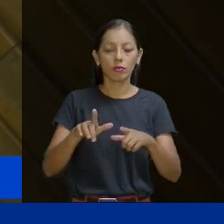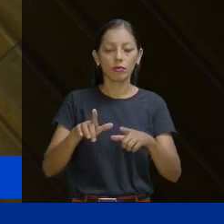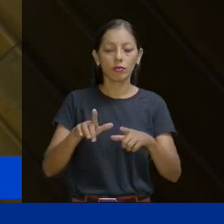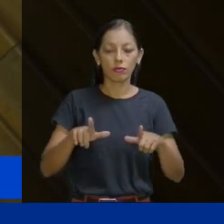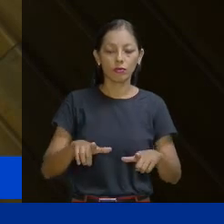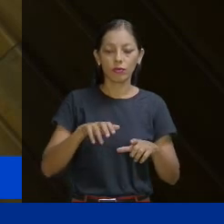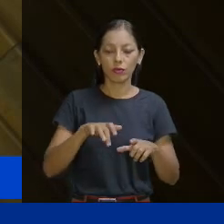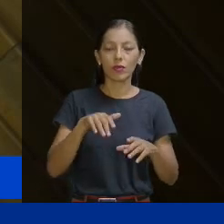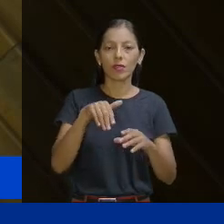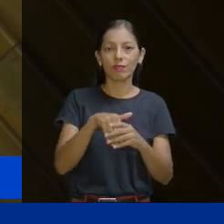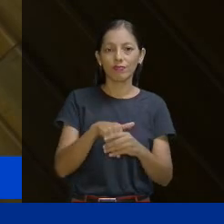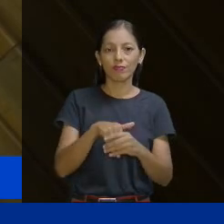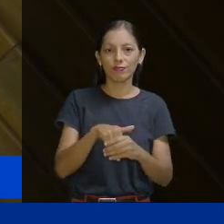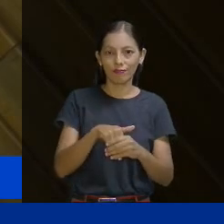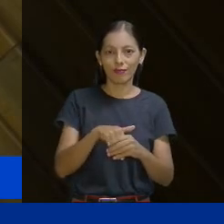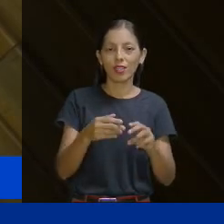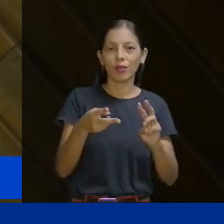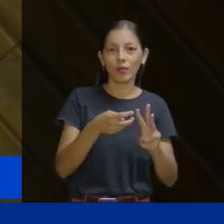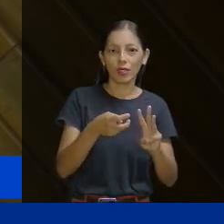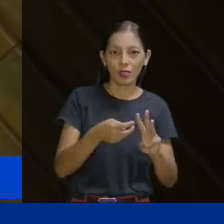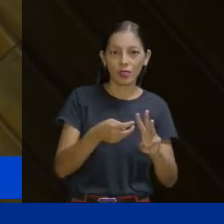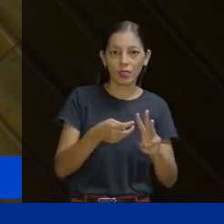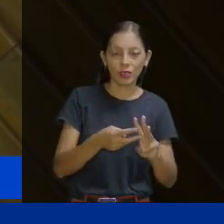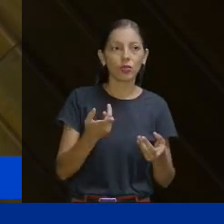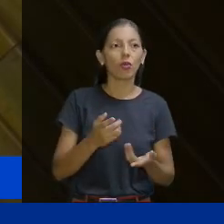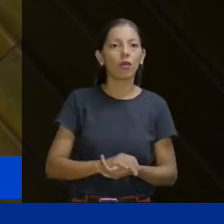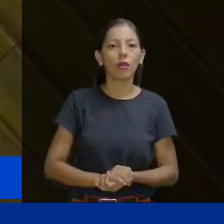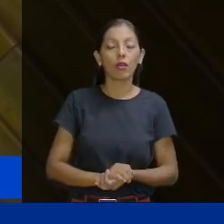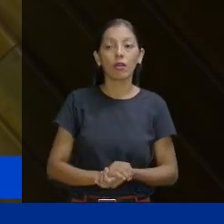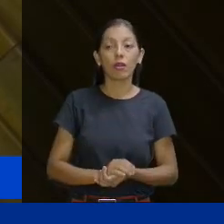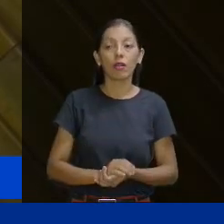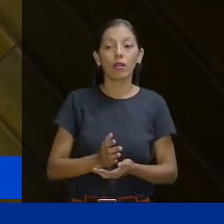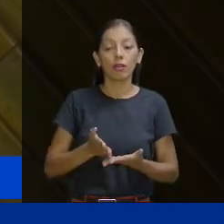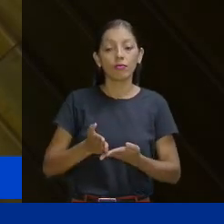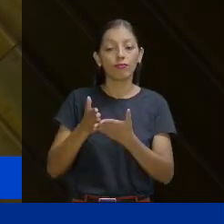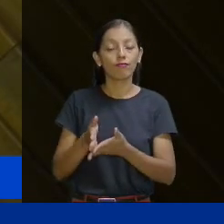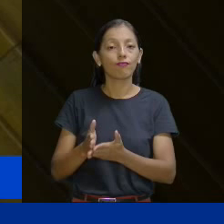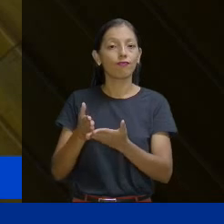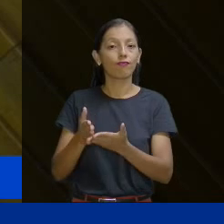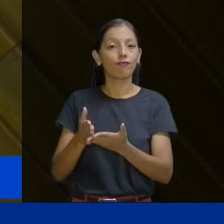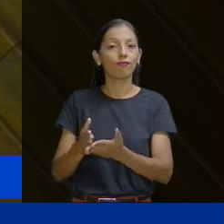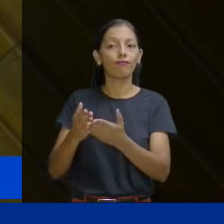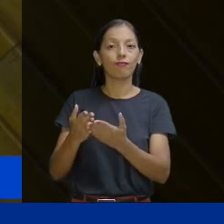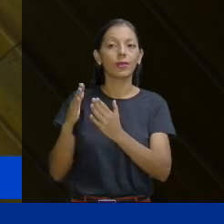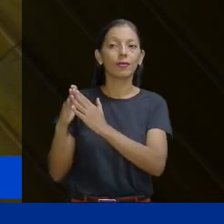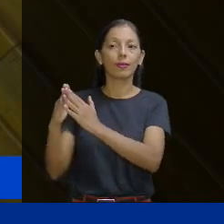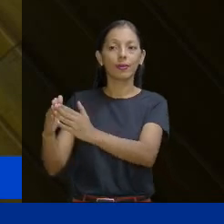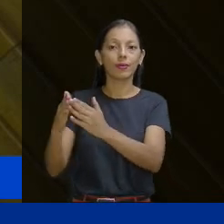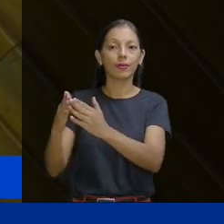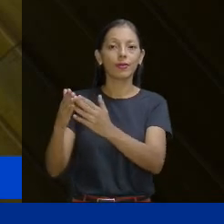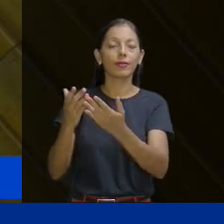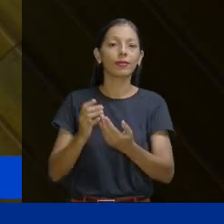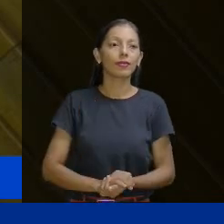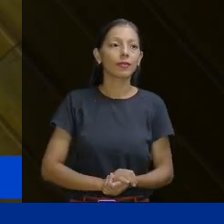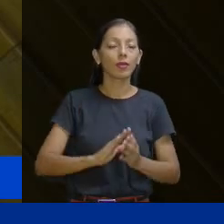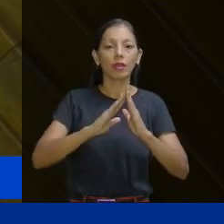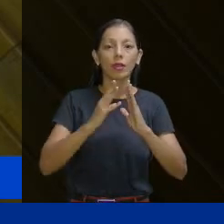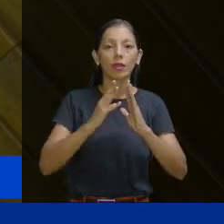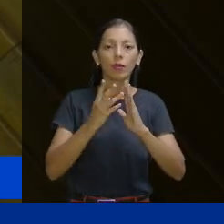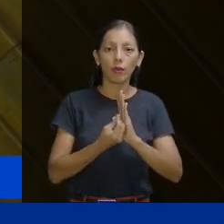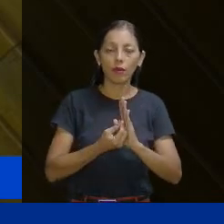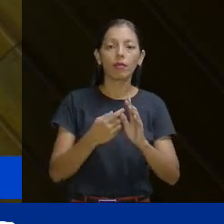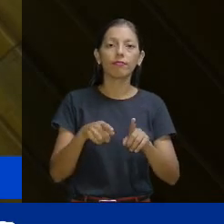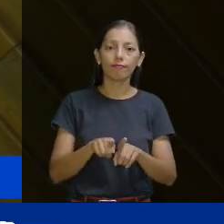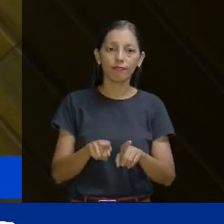aldeias indígenas, às comunidades ribeirinhas, às comunidades quilombolas,